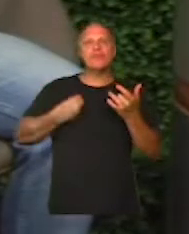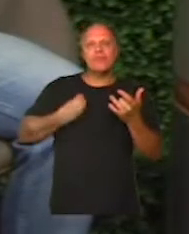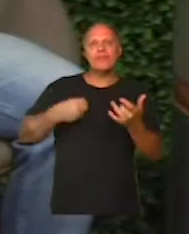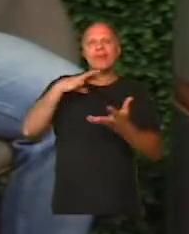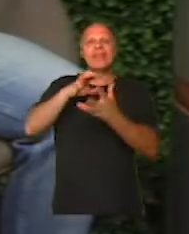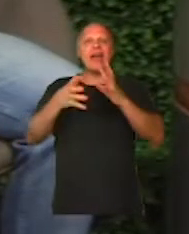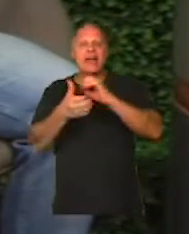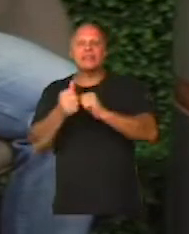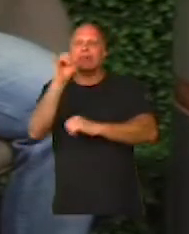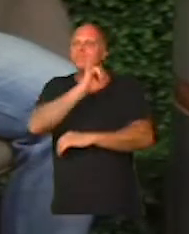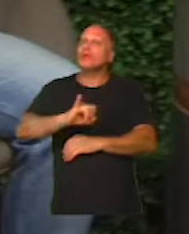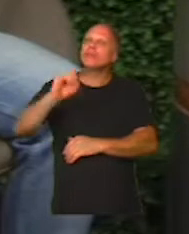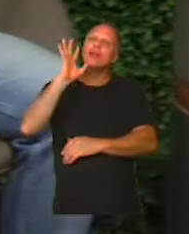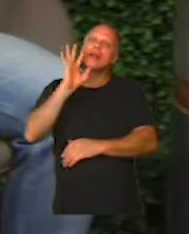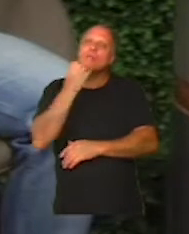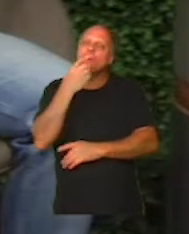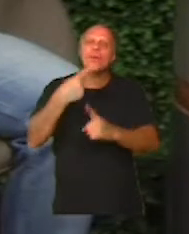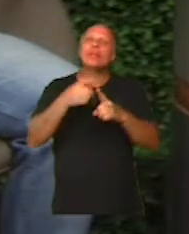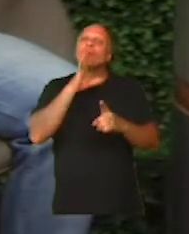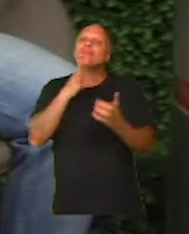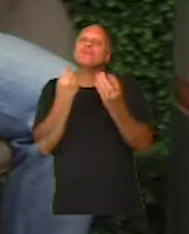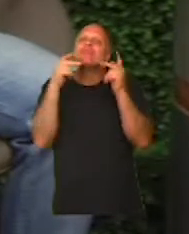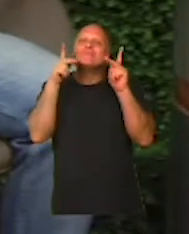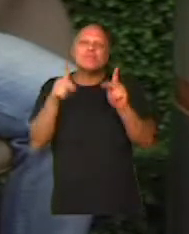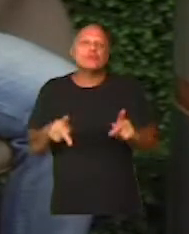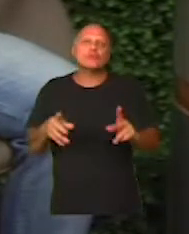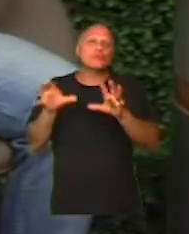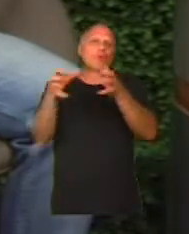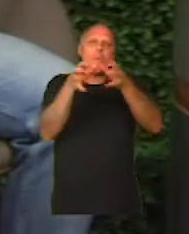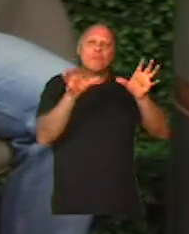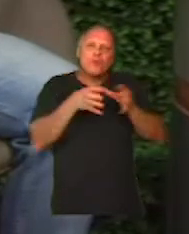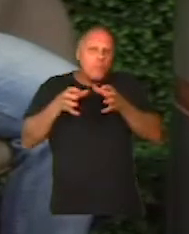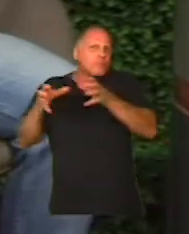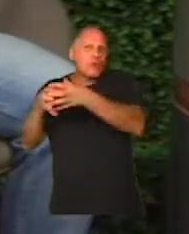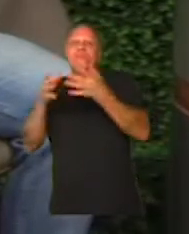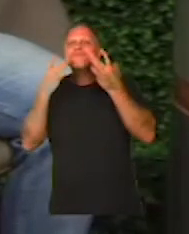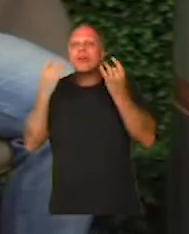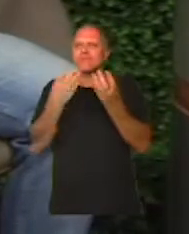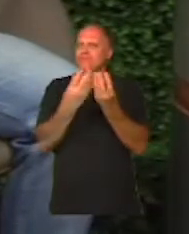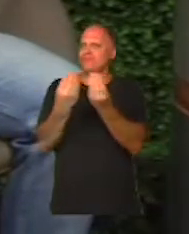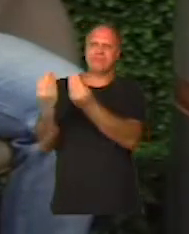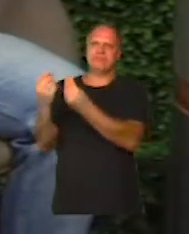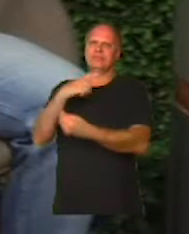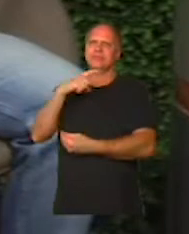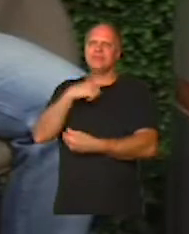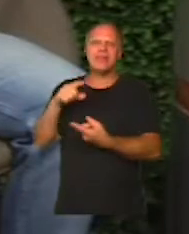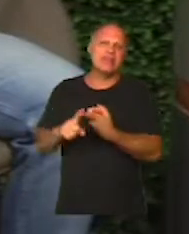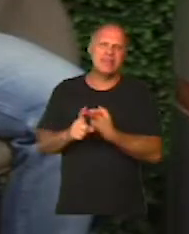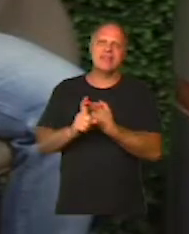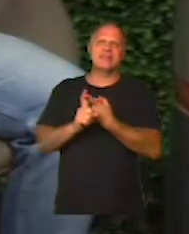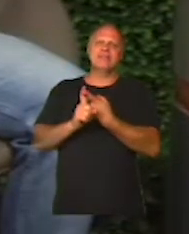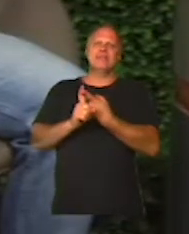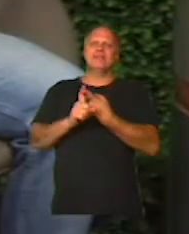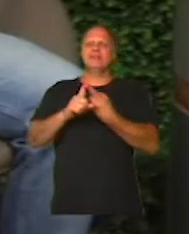arte voa, porque aqui a gente conhece muita gente, né? Muitos grupos de teatro. Um deles é o Fernando Rodembus,